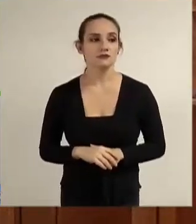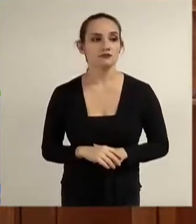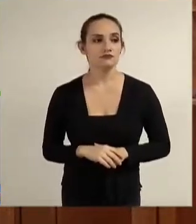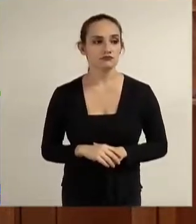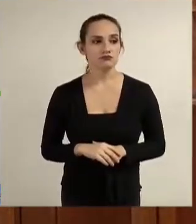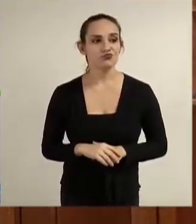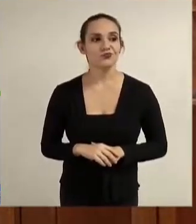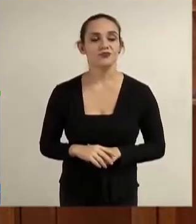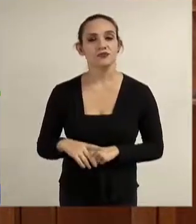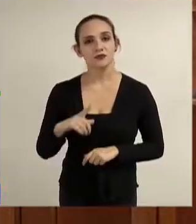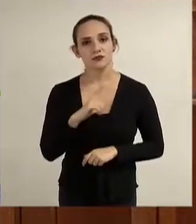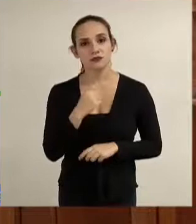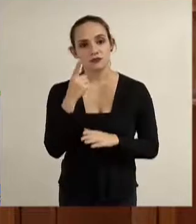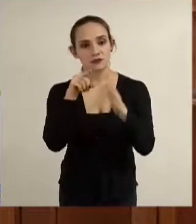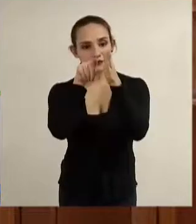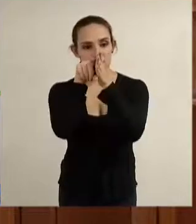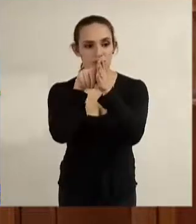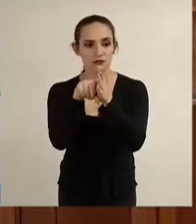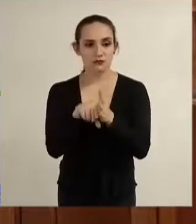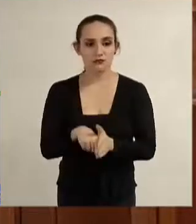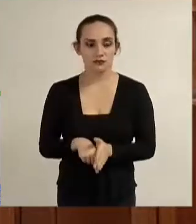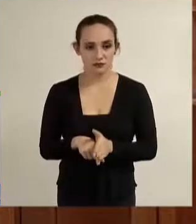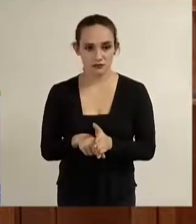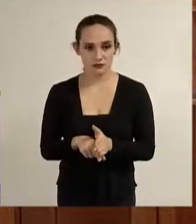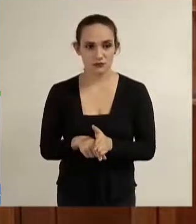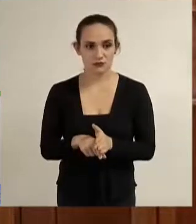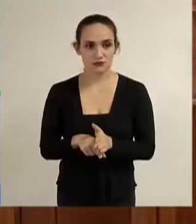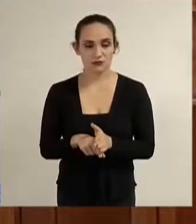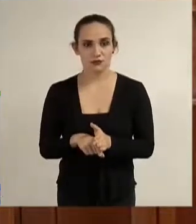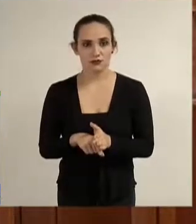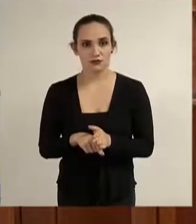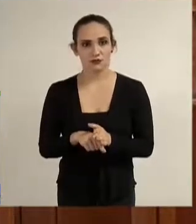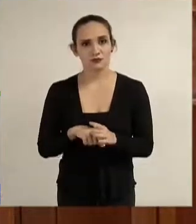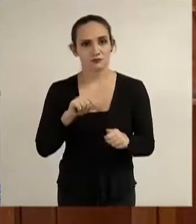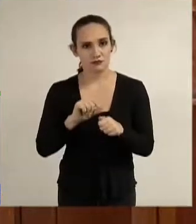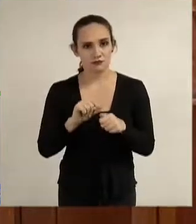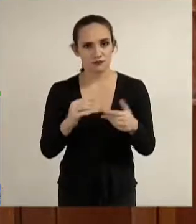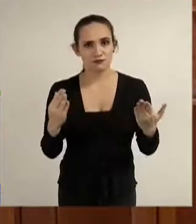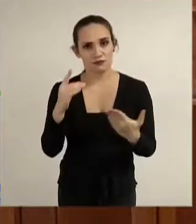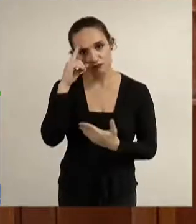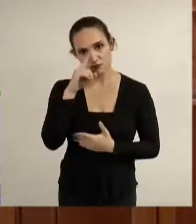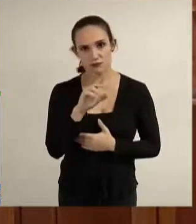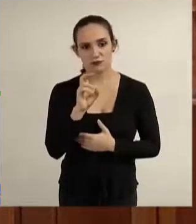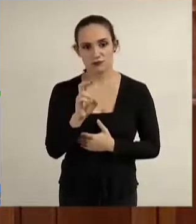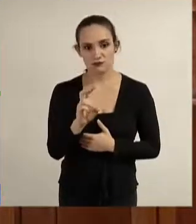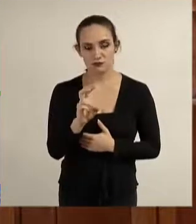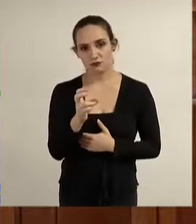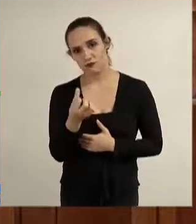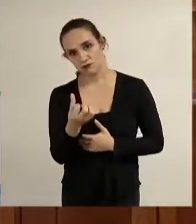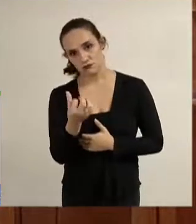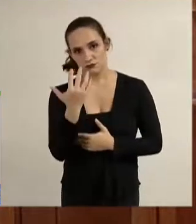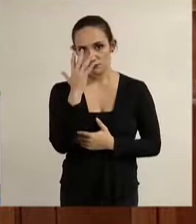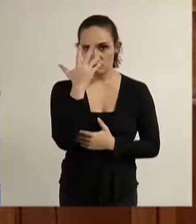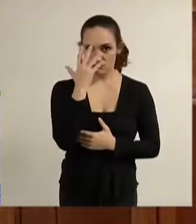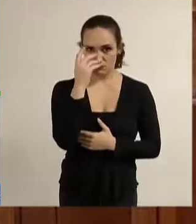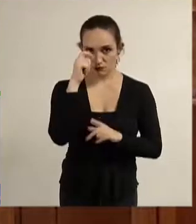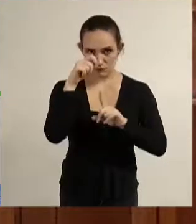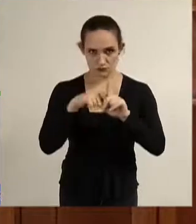de uma pesquisa que fora realizada agora dia 5 e 6 de fevereiro,